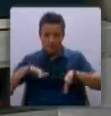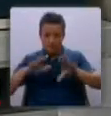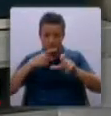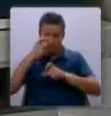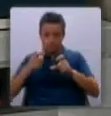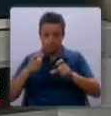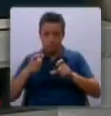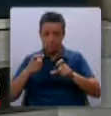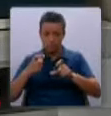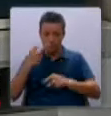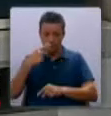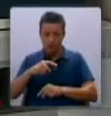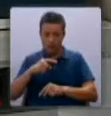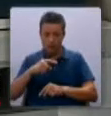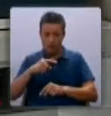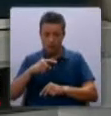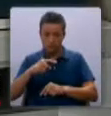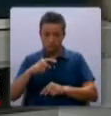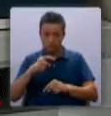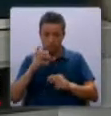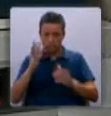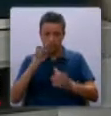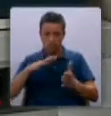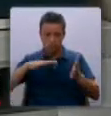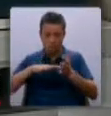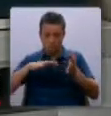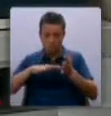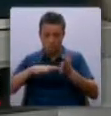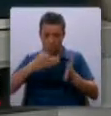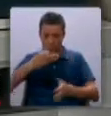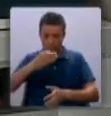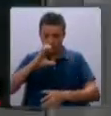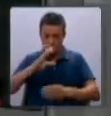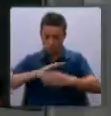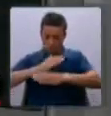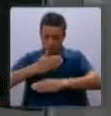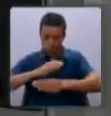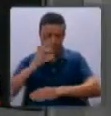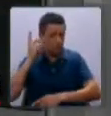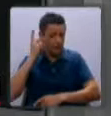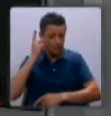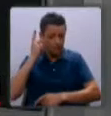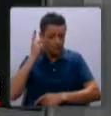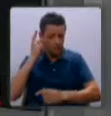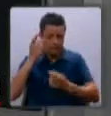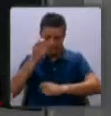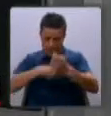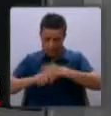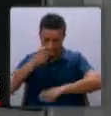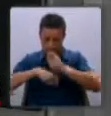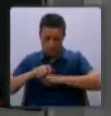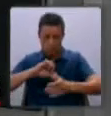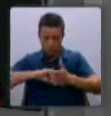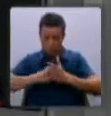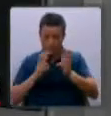formas de arquivar um código. Pode ser um PC, pode ser um portátil, um telemóvel. A venda de cofres tem